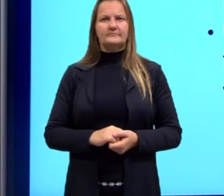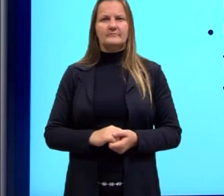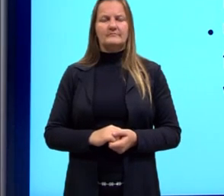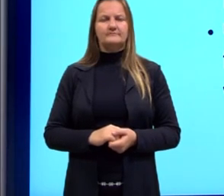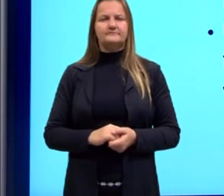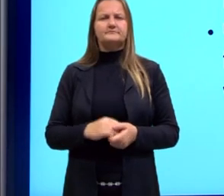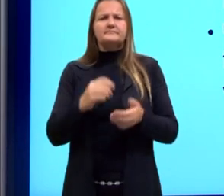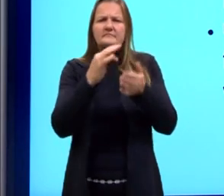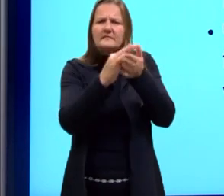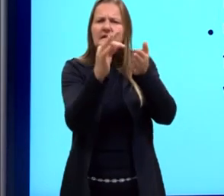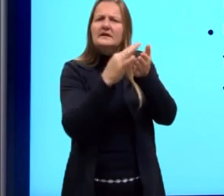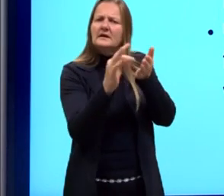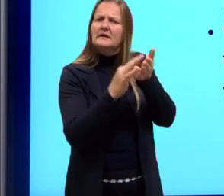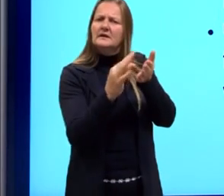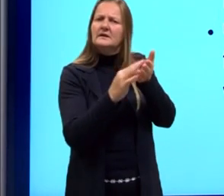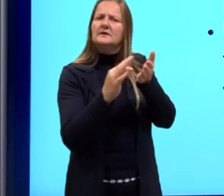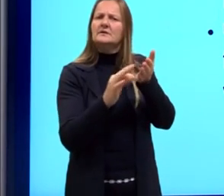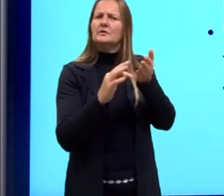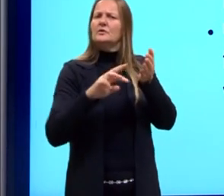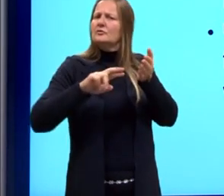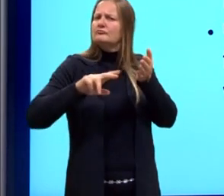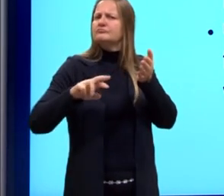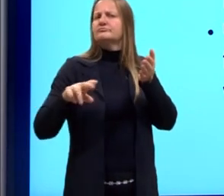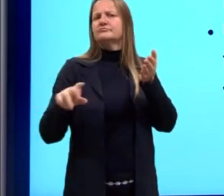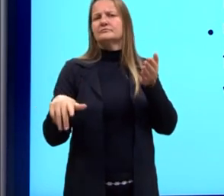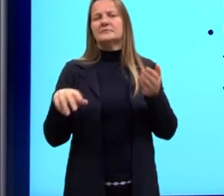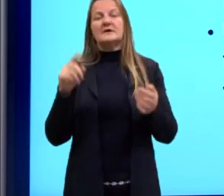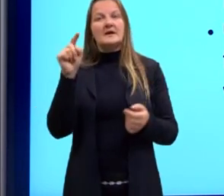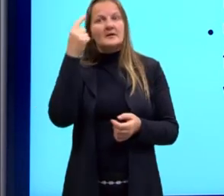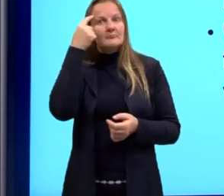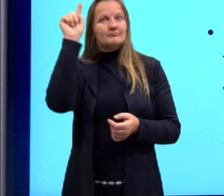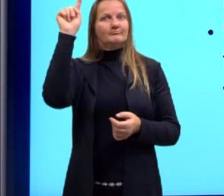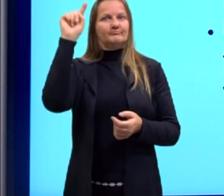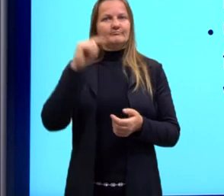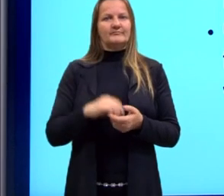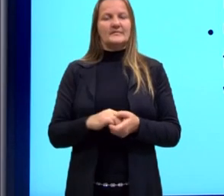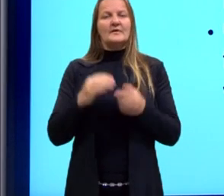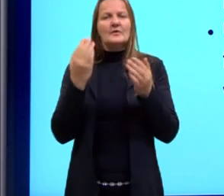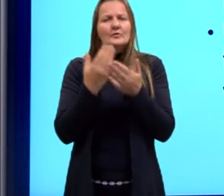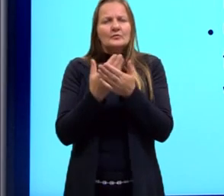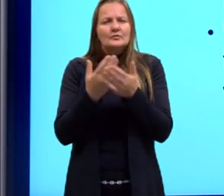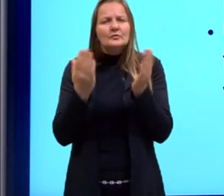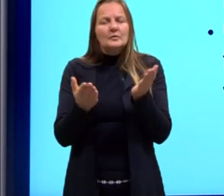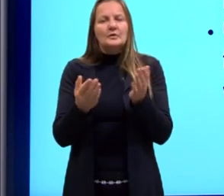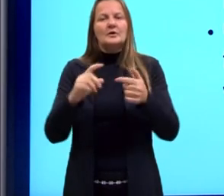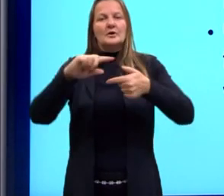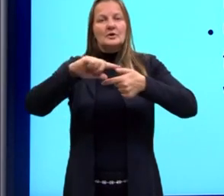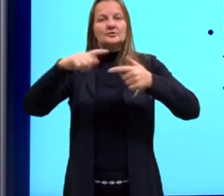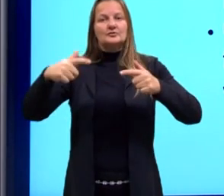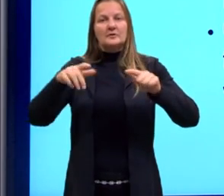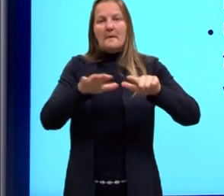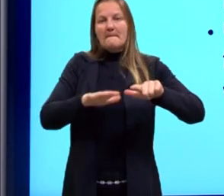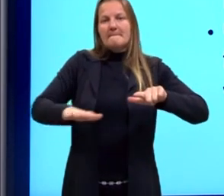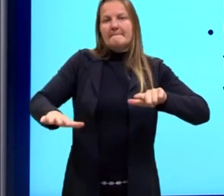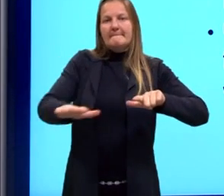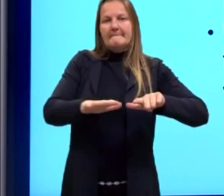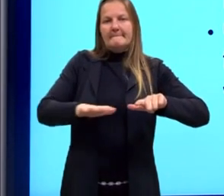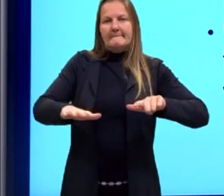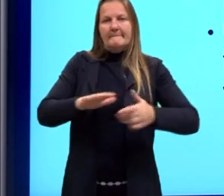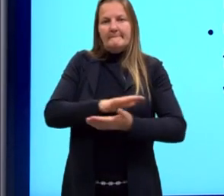estes postulados teoremas né Por Euclides n bom então como geometria plana